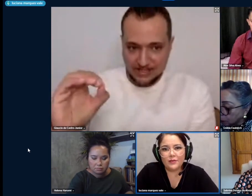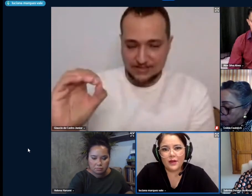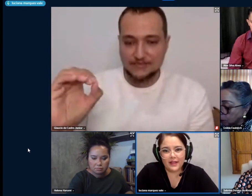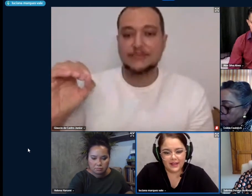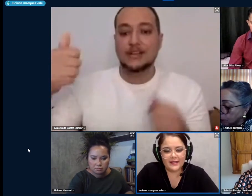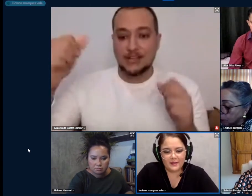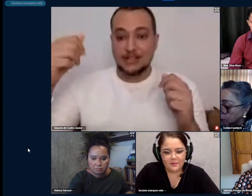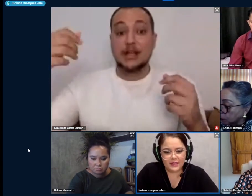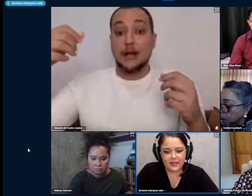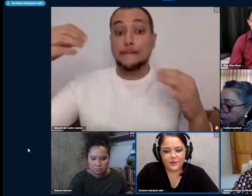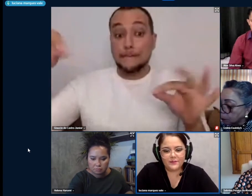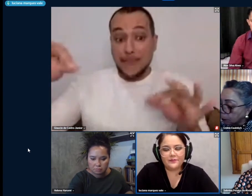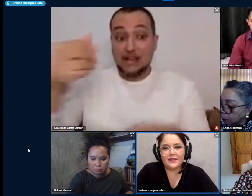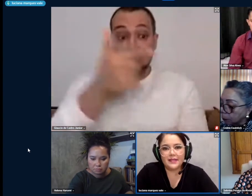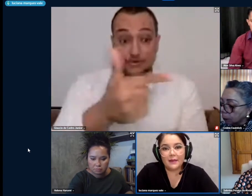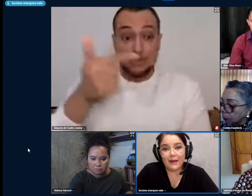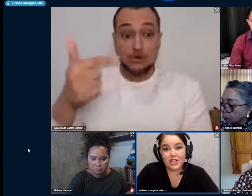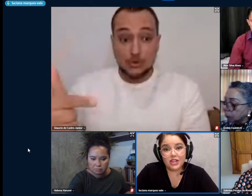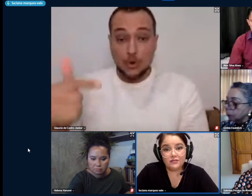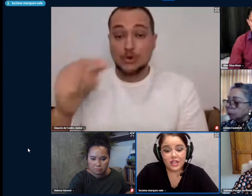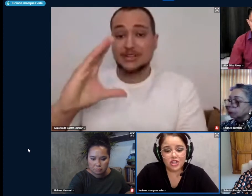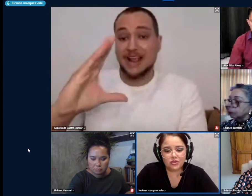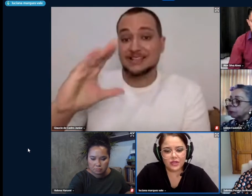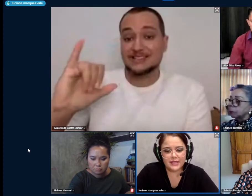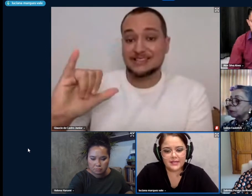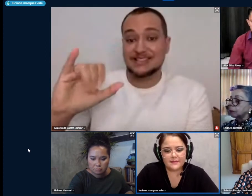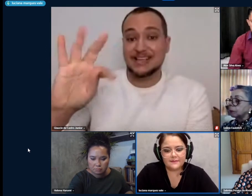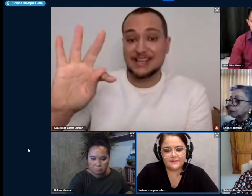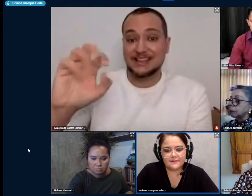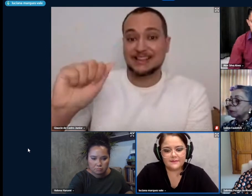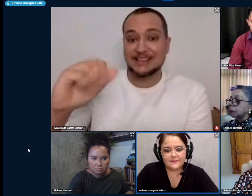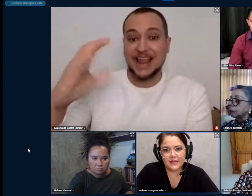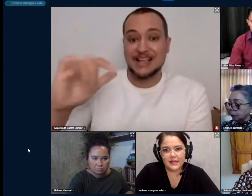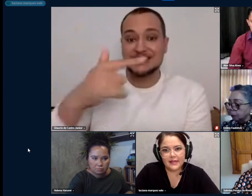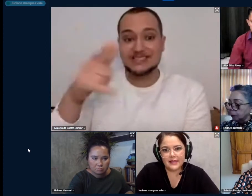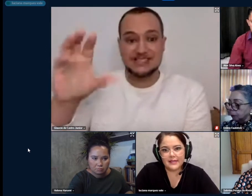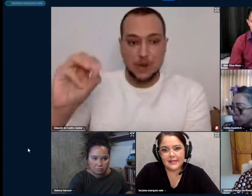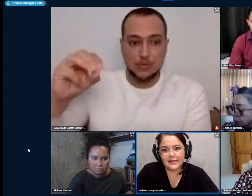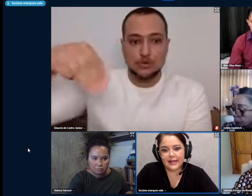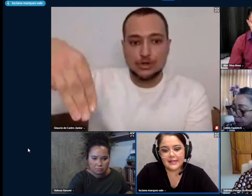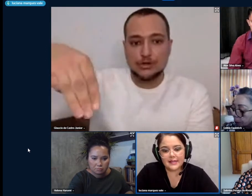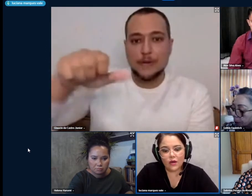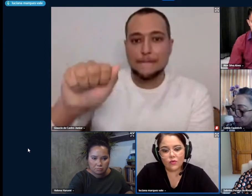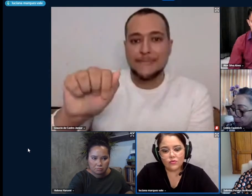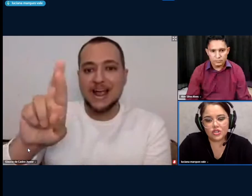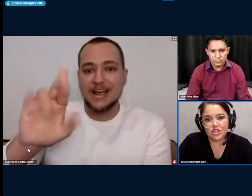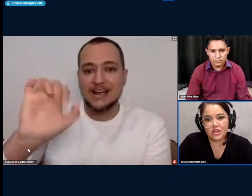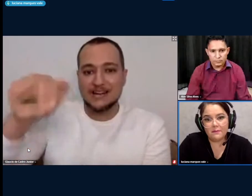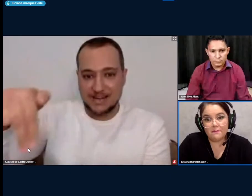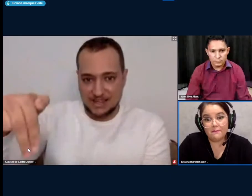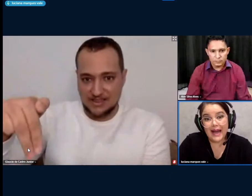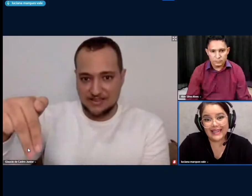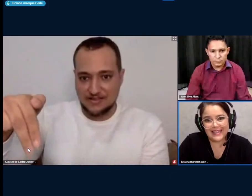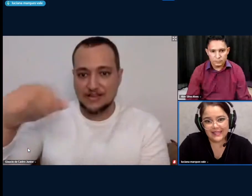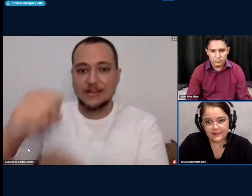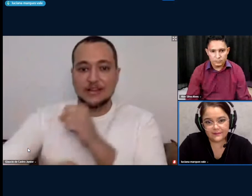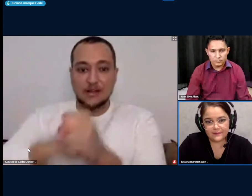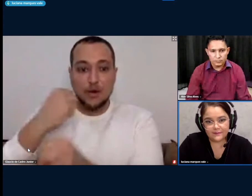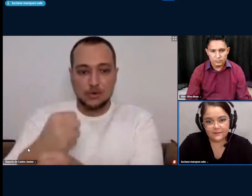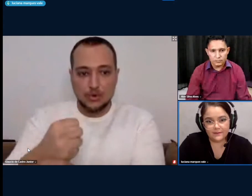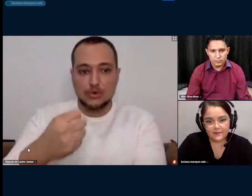Perdão. Na página 22, citação de